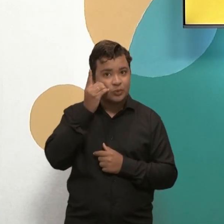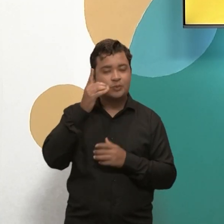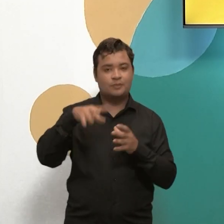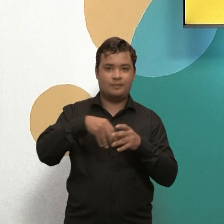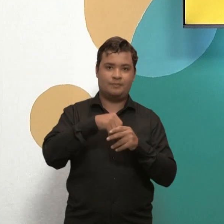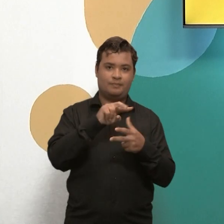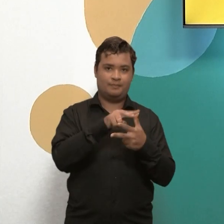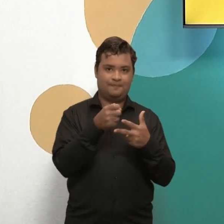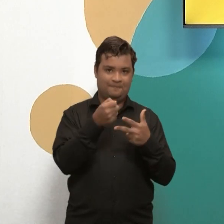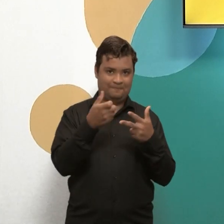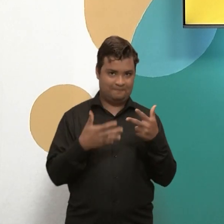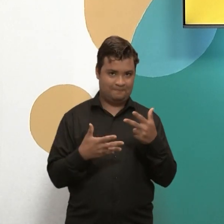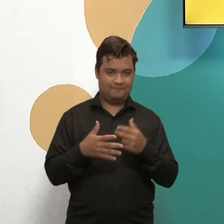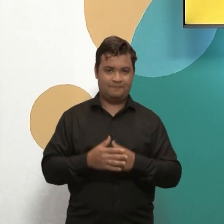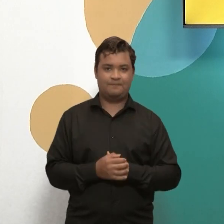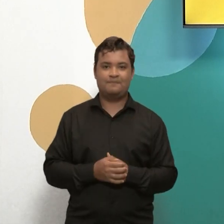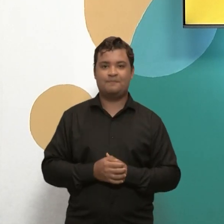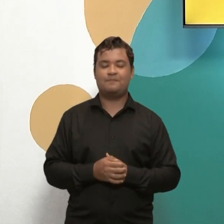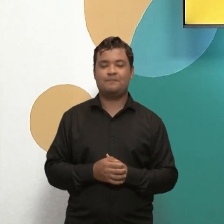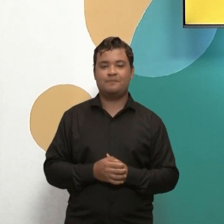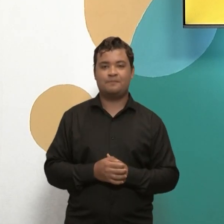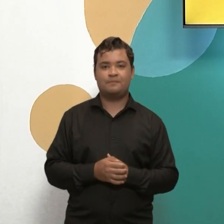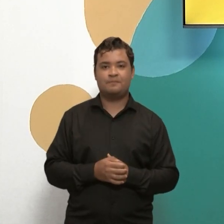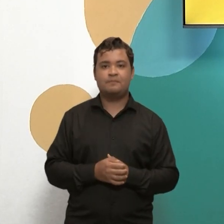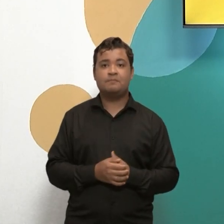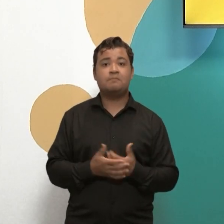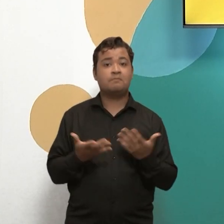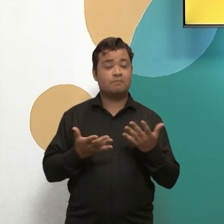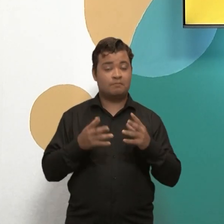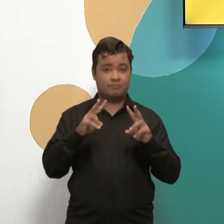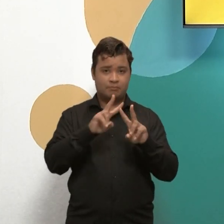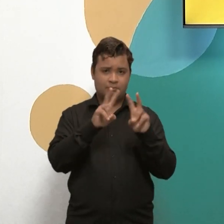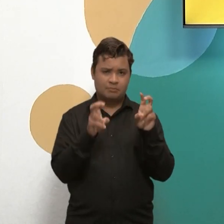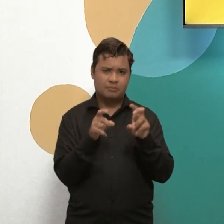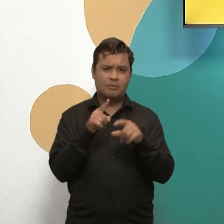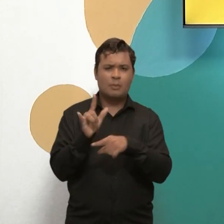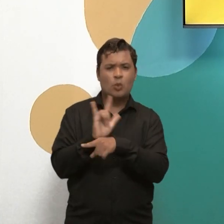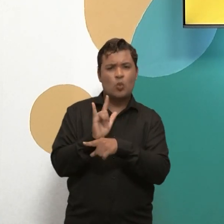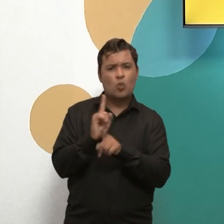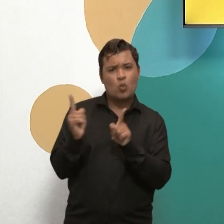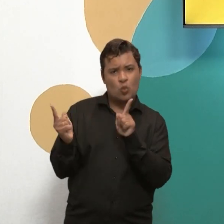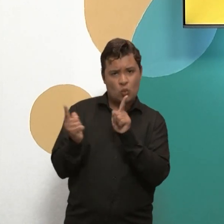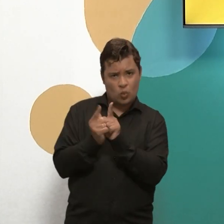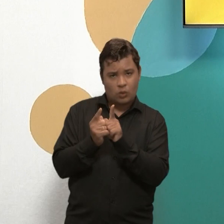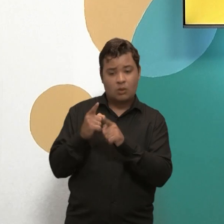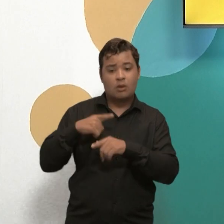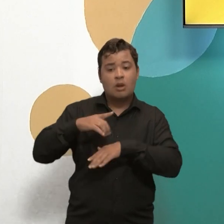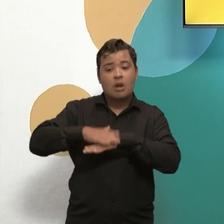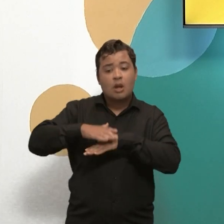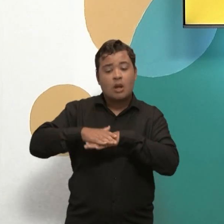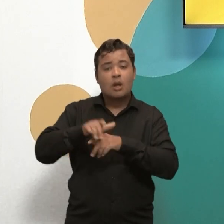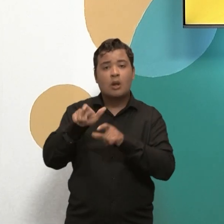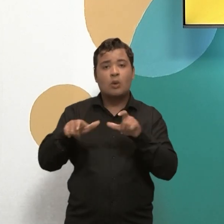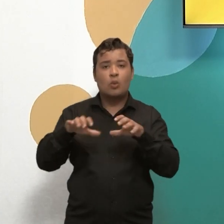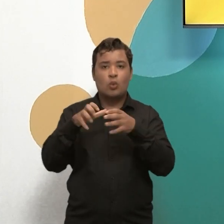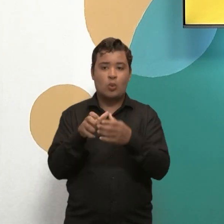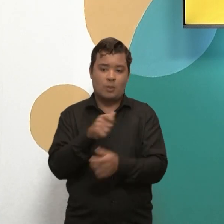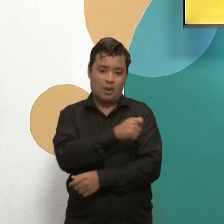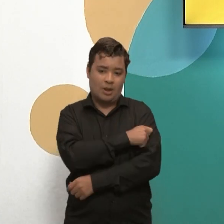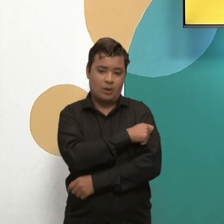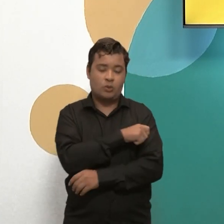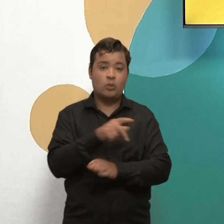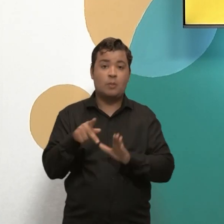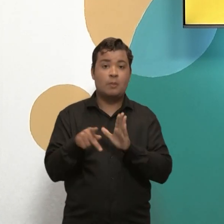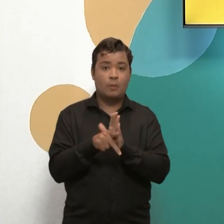integrante do Labitaf. Agora a gente vai falar sobre um curta-metragem que foi produzido pelos estudantes do curso de